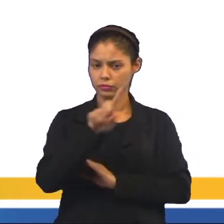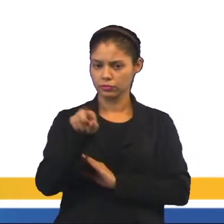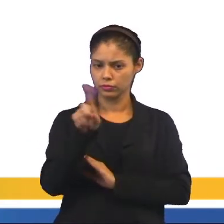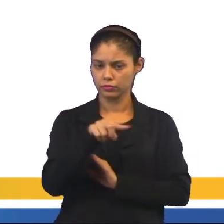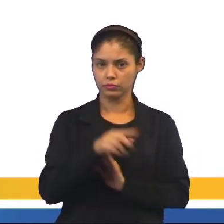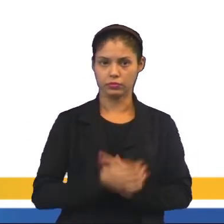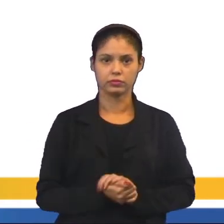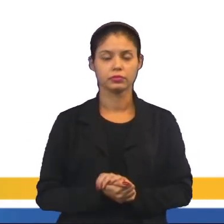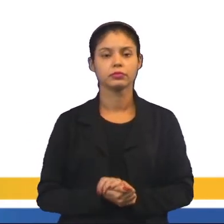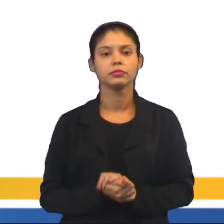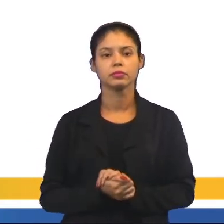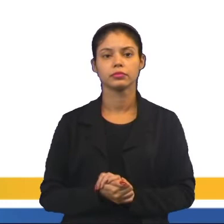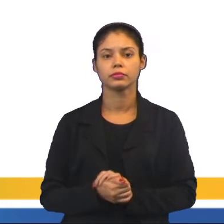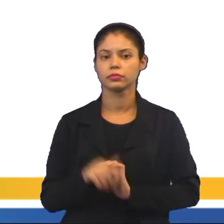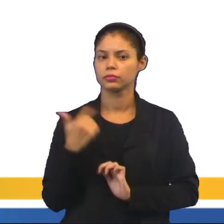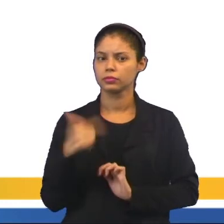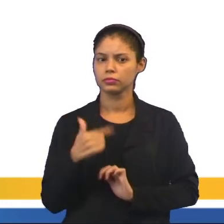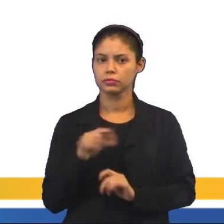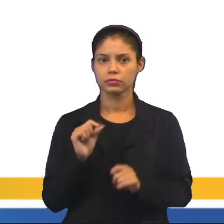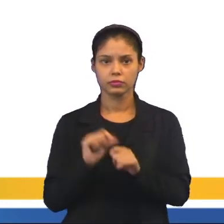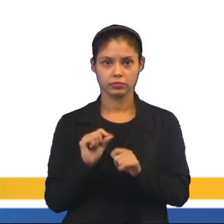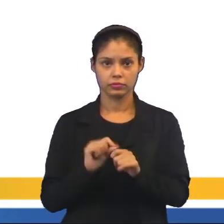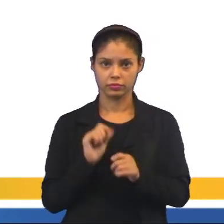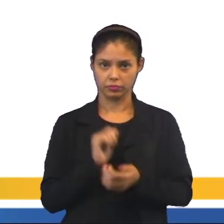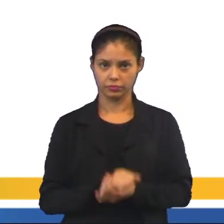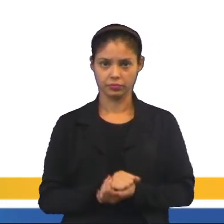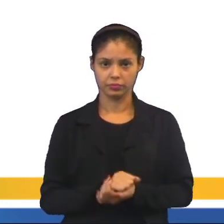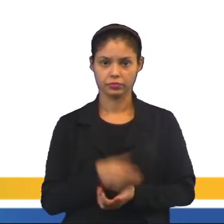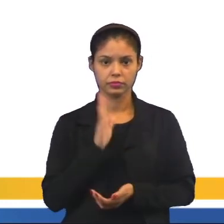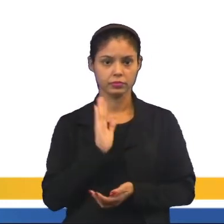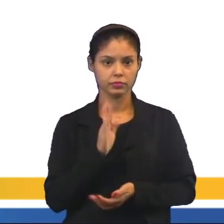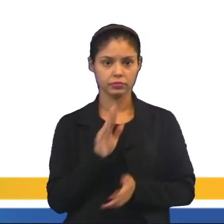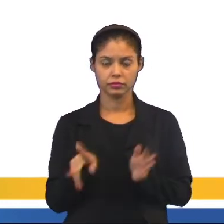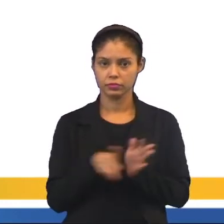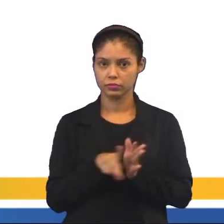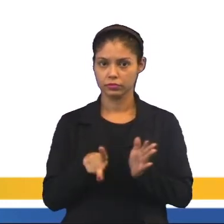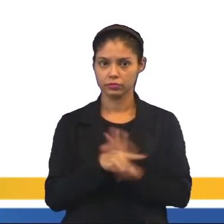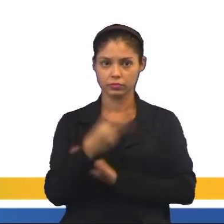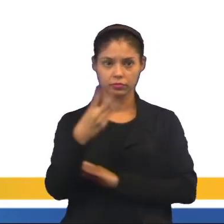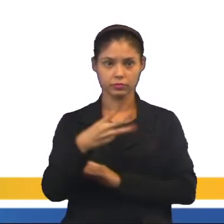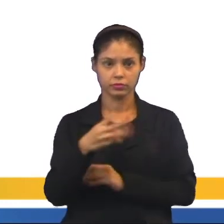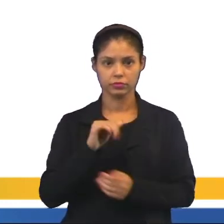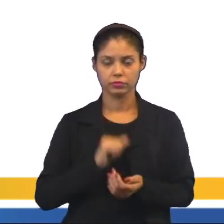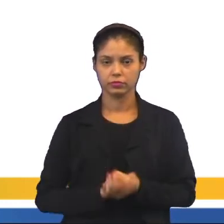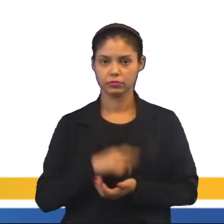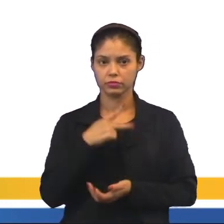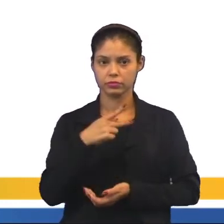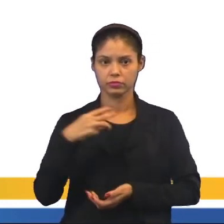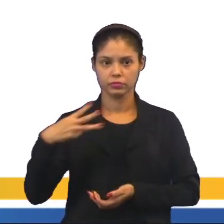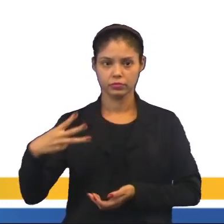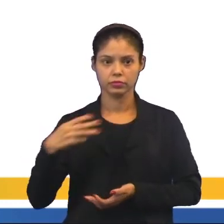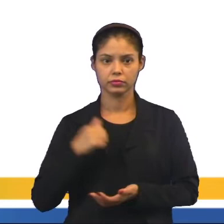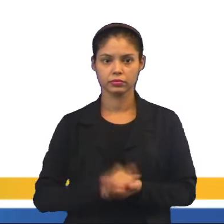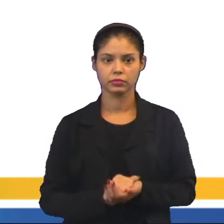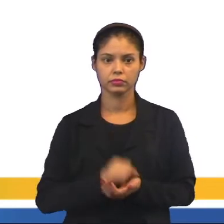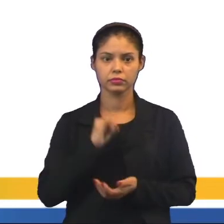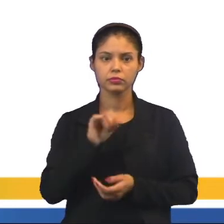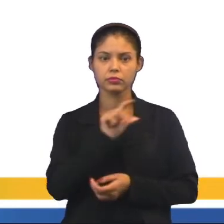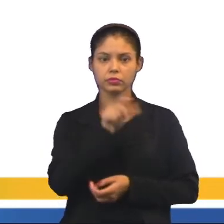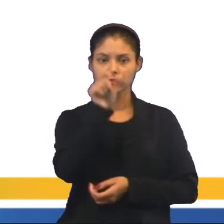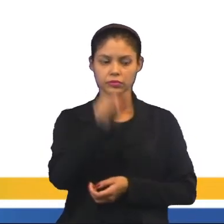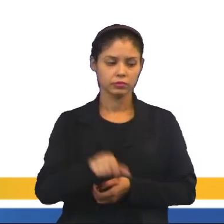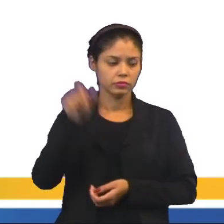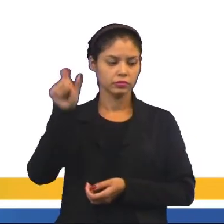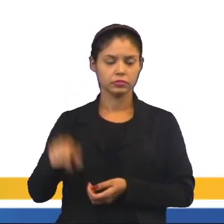bem? Então, aí não tem o que fazer. Já na minha propriedade 3, ou seja, no meu P3, se duas